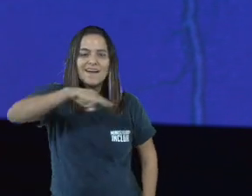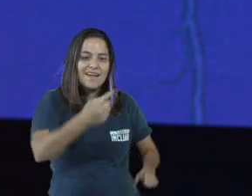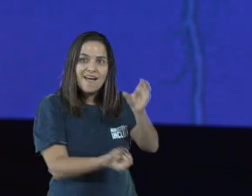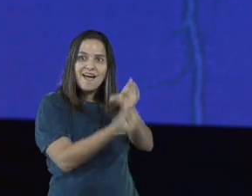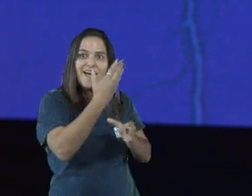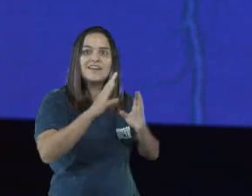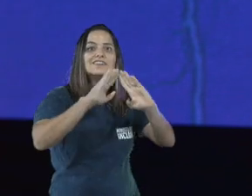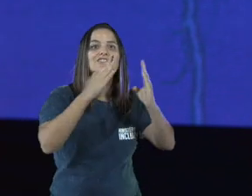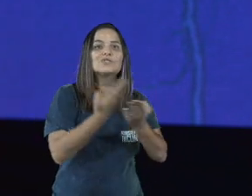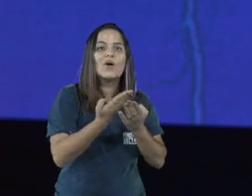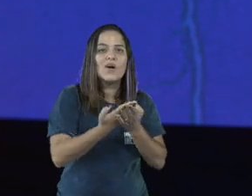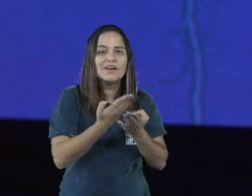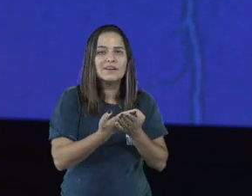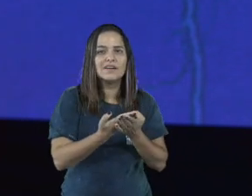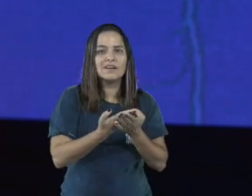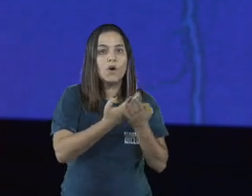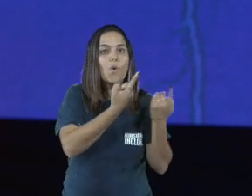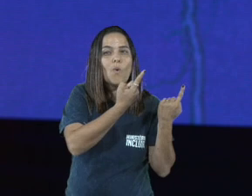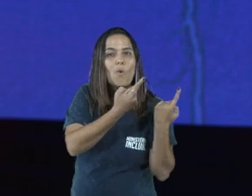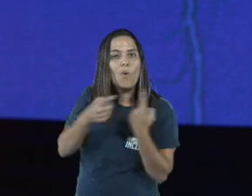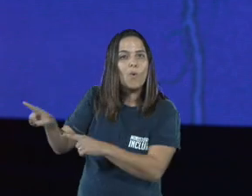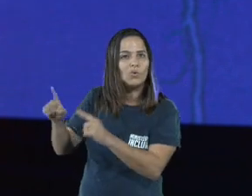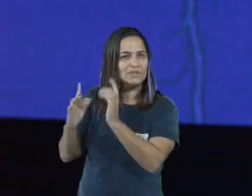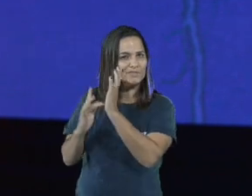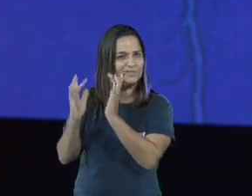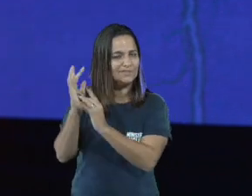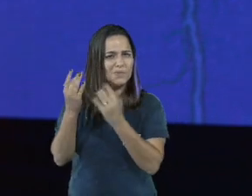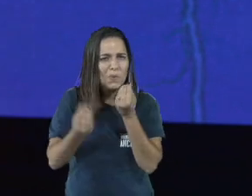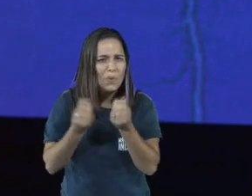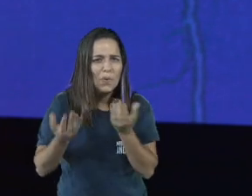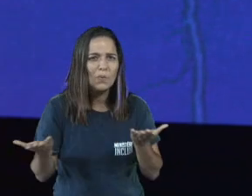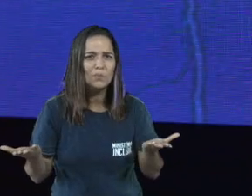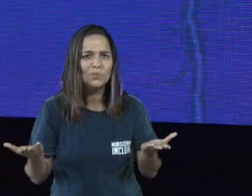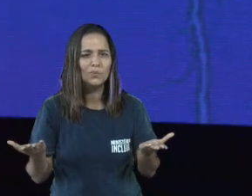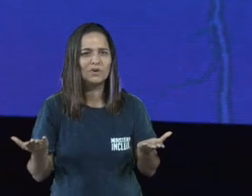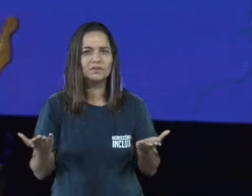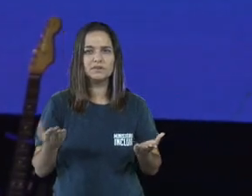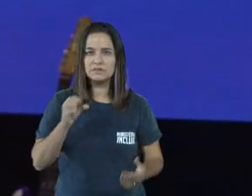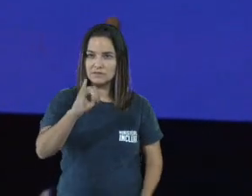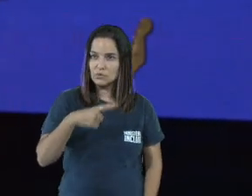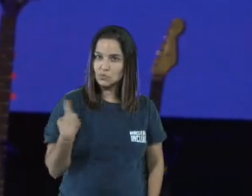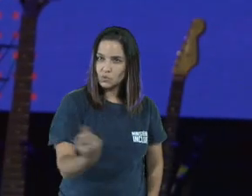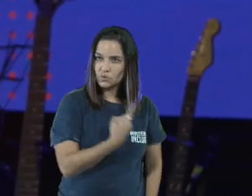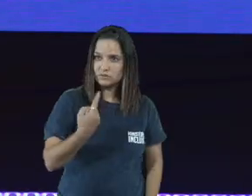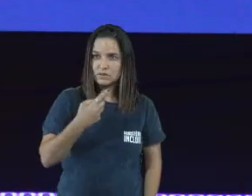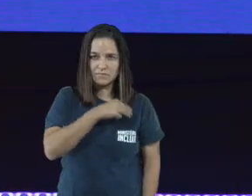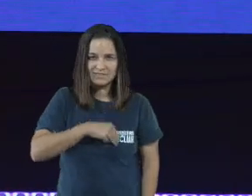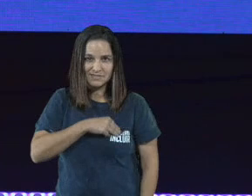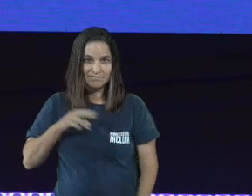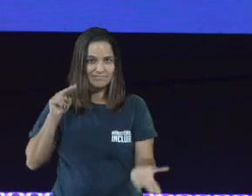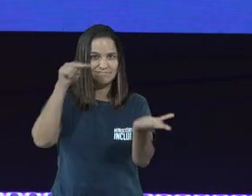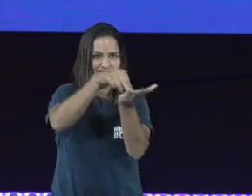Plantar Nossa ideologia lá na cidade deles para ver o que te acontece vai lá para você ver esse acabar de